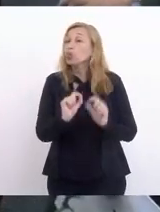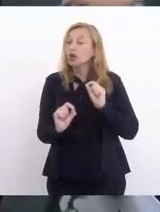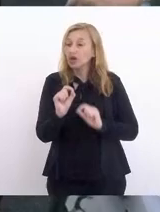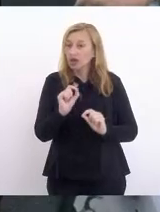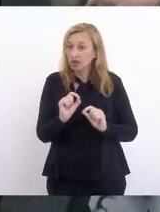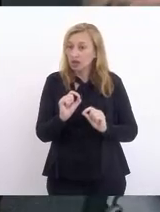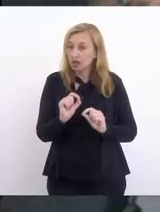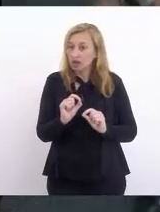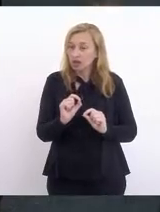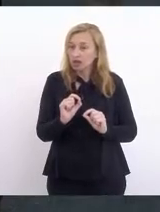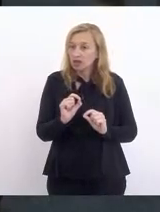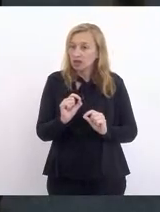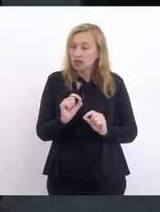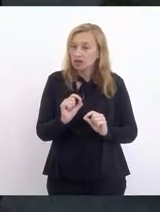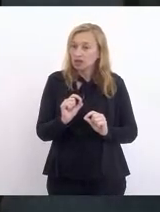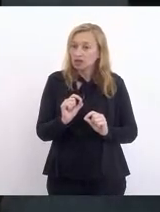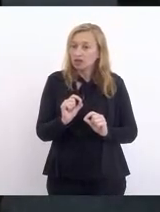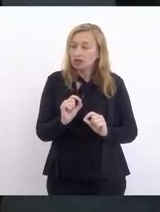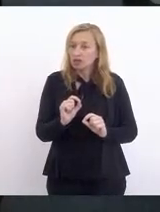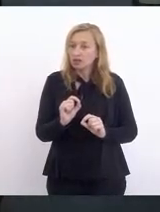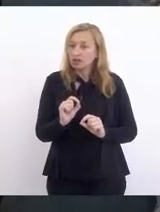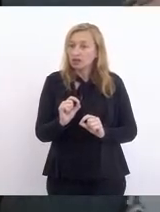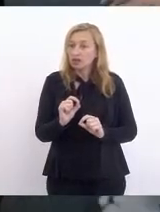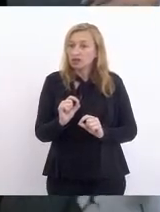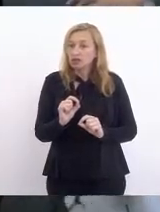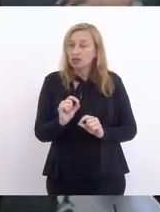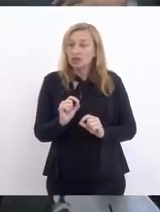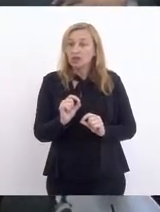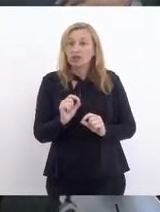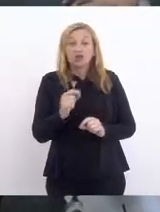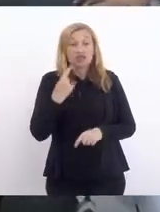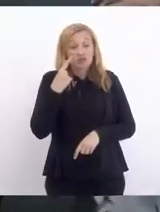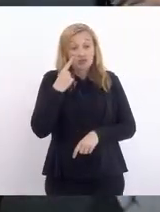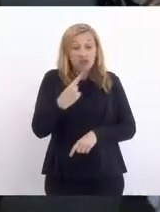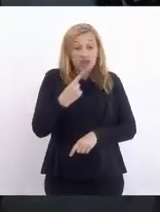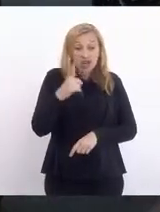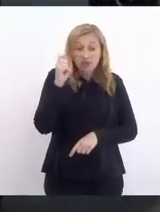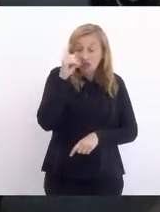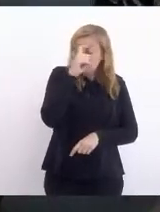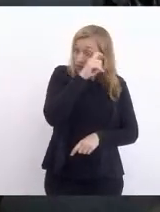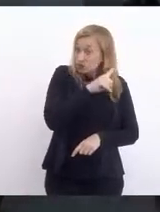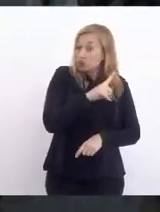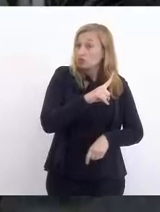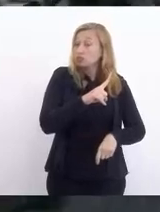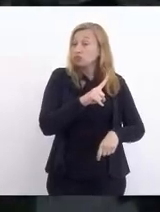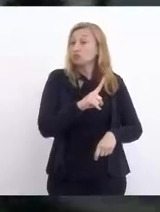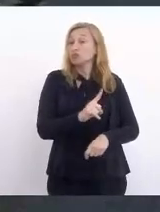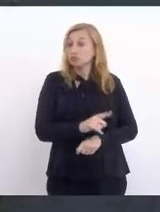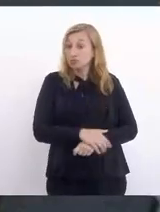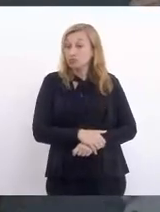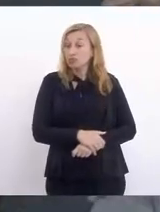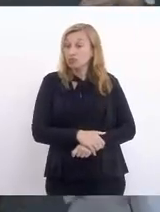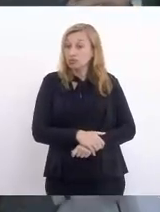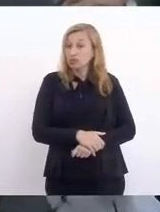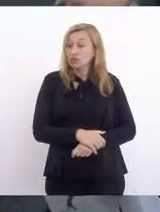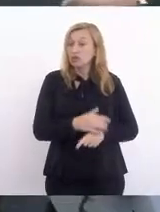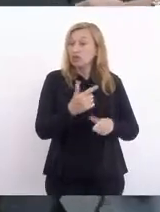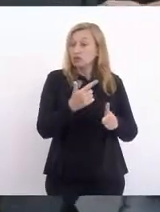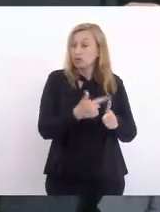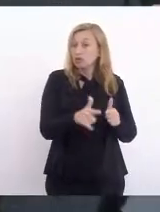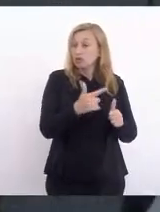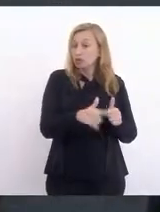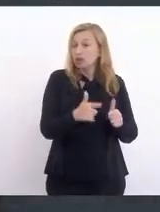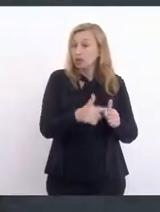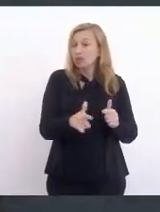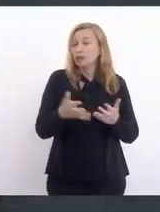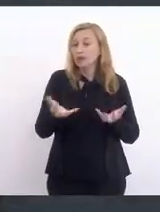eu sentei em cima dos pedidos vender dificuldade Então eu queria levantar a seguinte